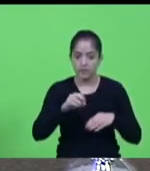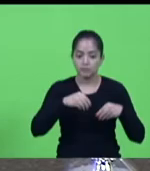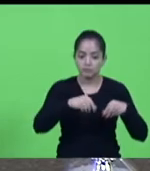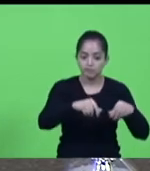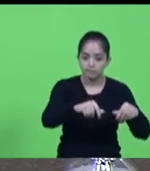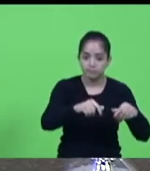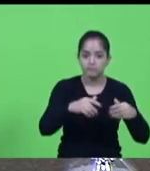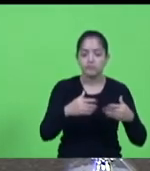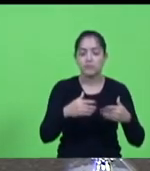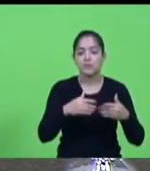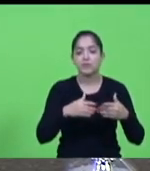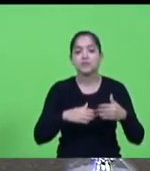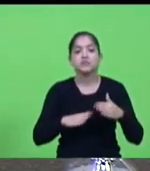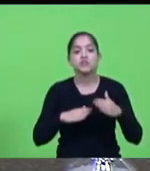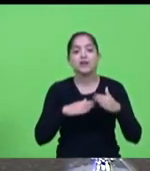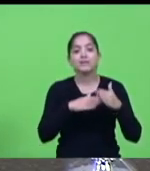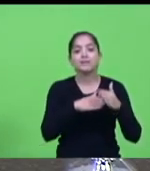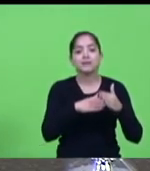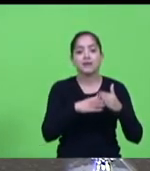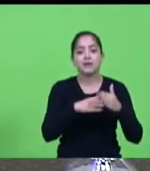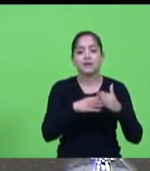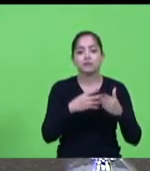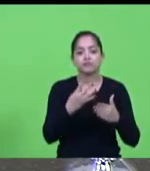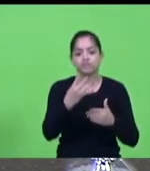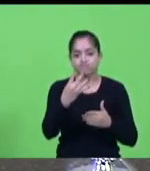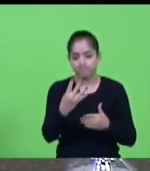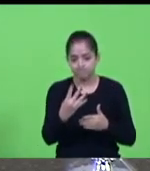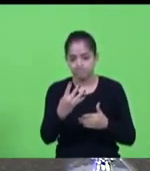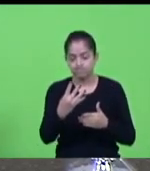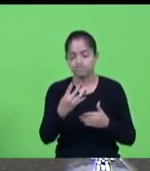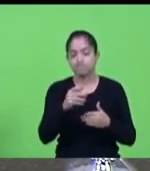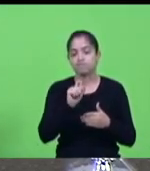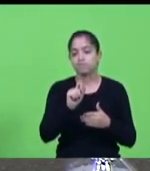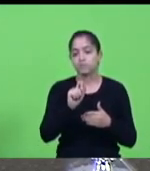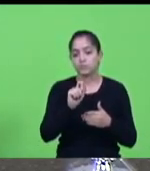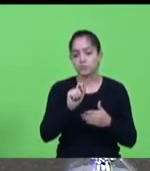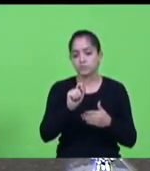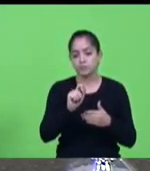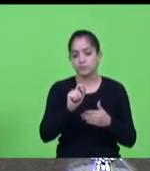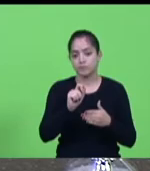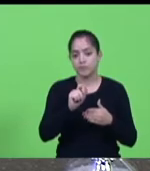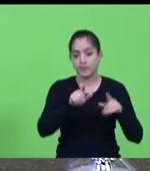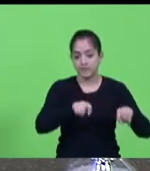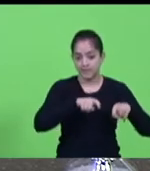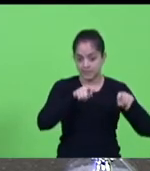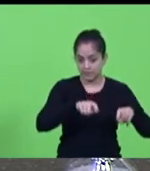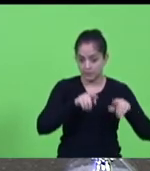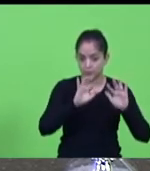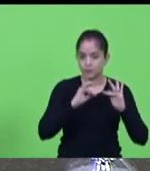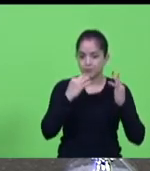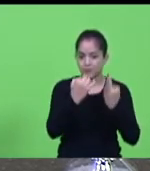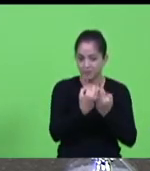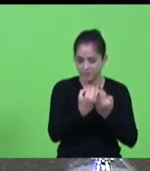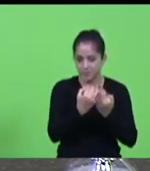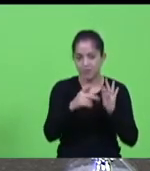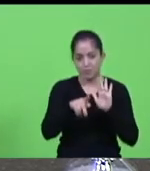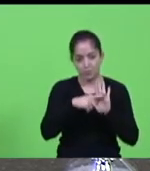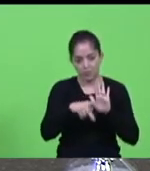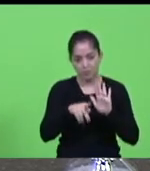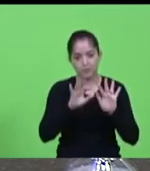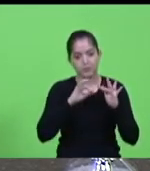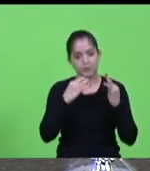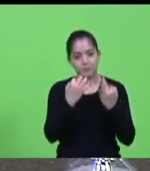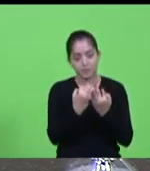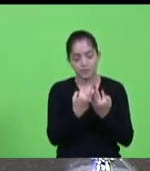até 4 módulos fiscais, isto é, da agricultura familiar, segundo